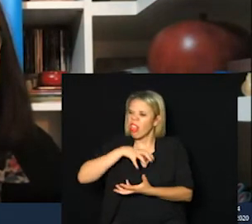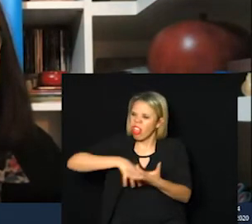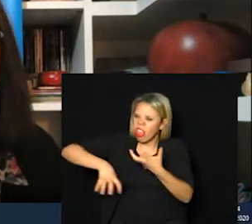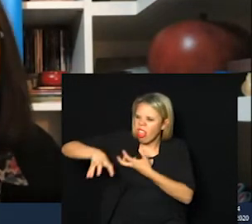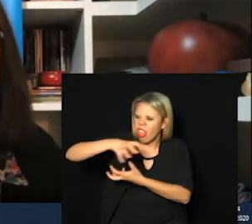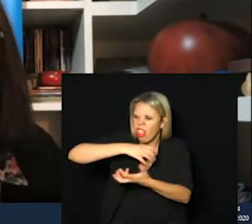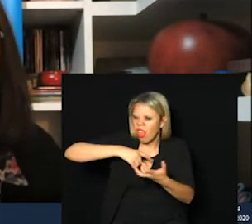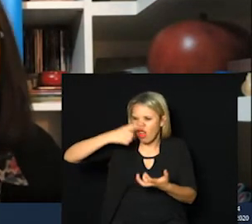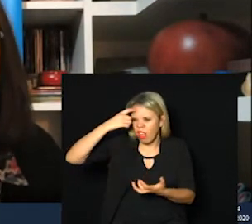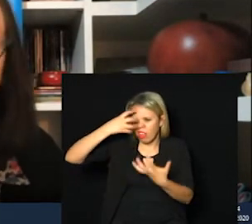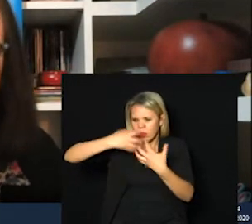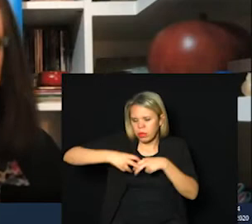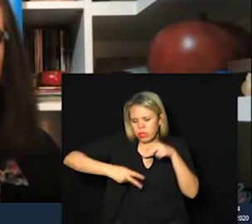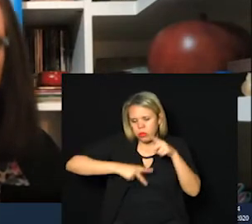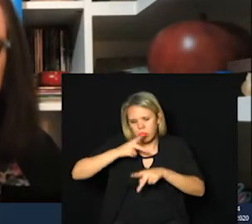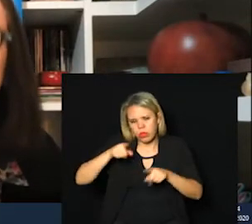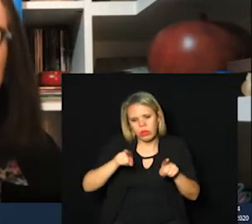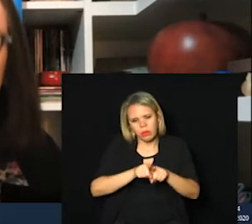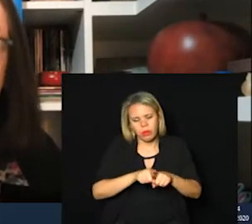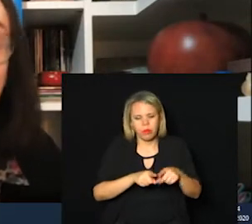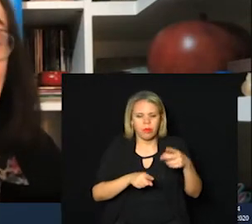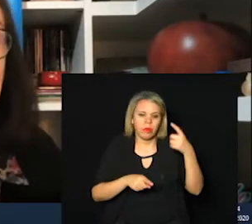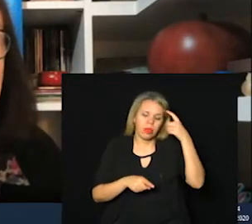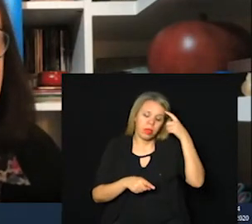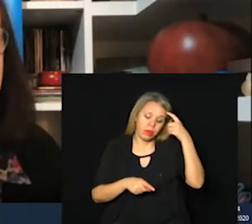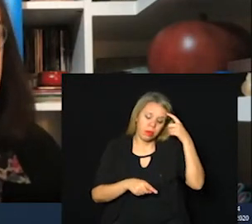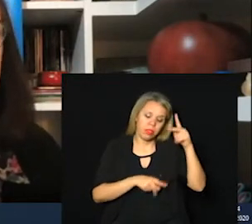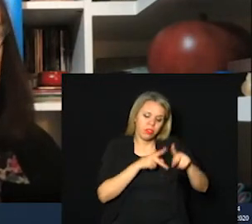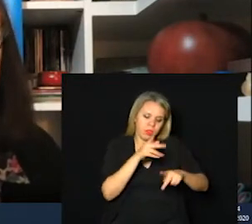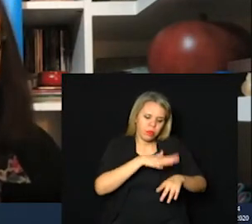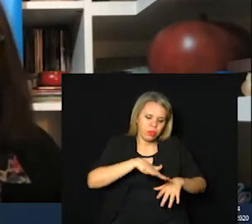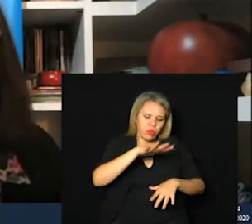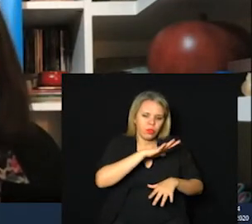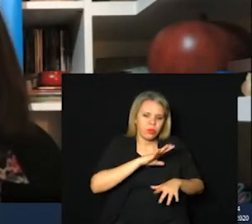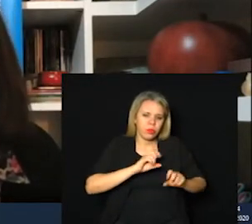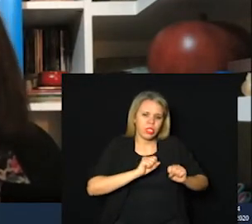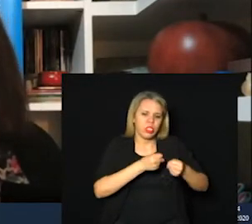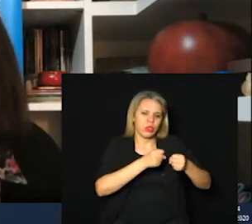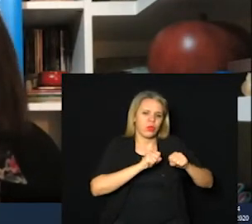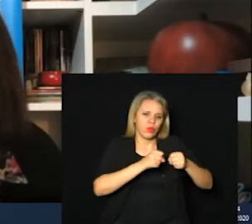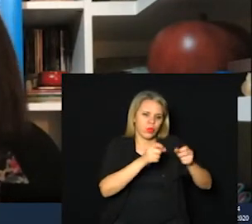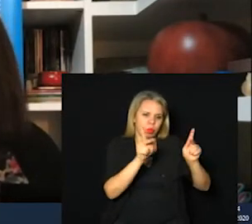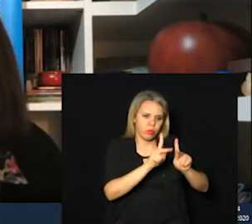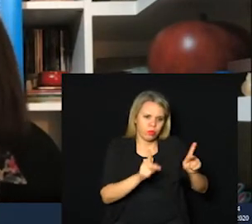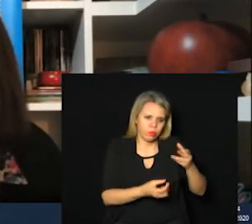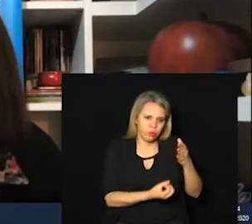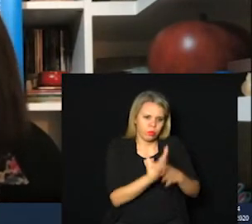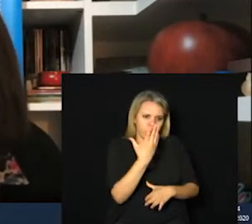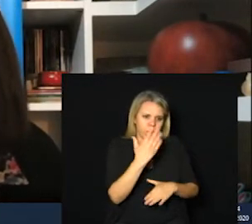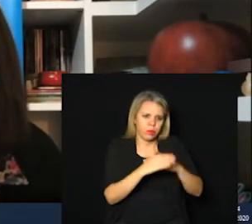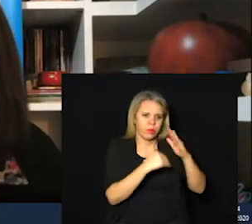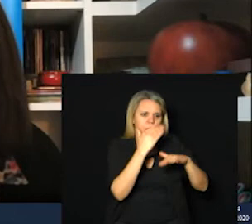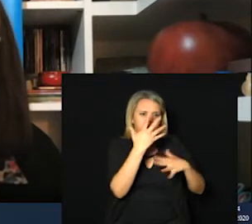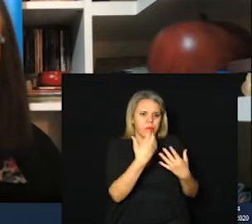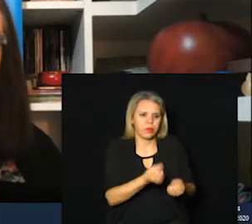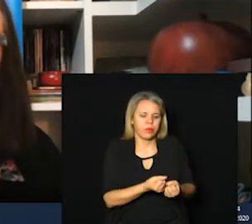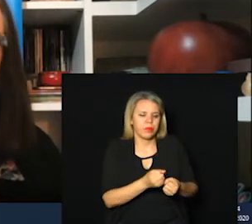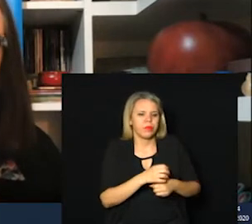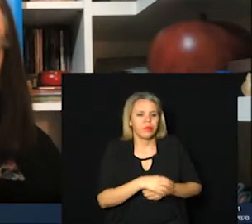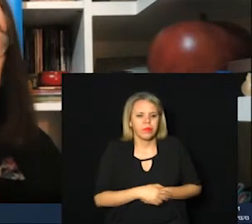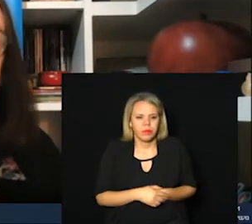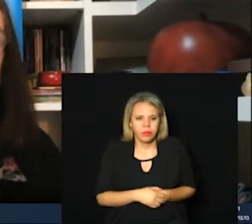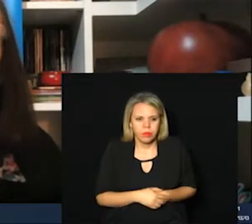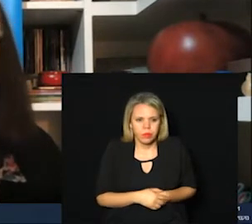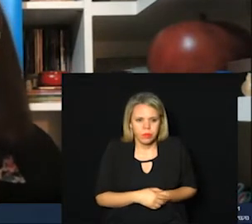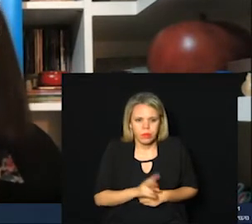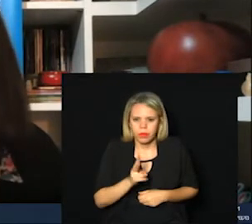dos homens, é também na mente dos homens que as defesas da paz devem ser construídas. E eu